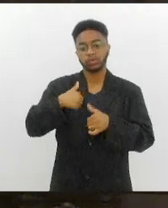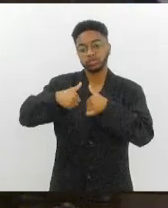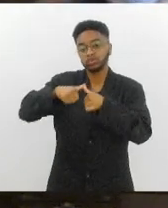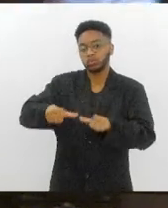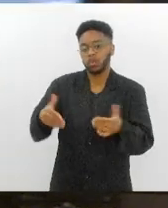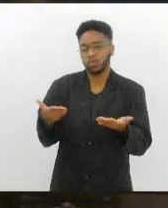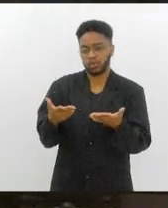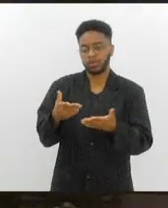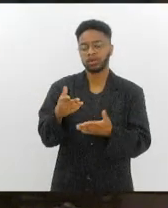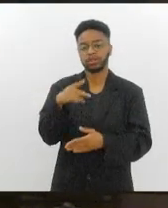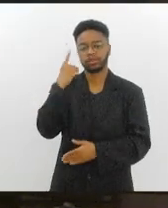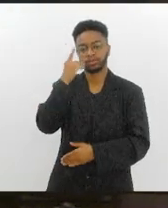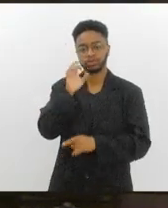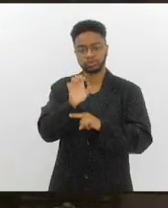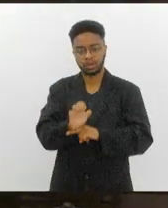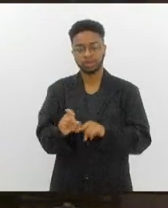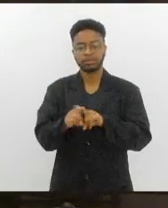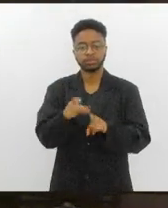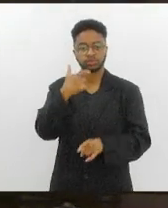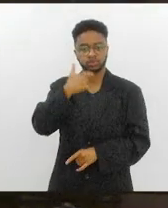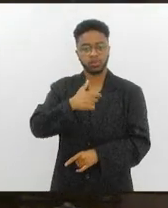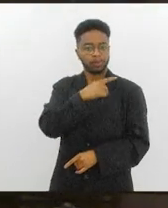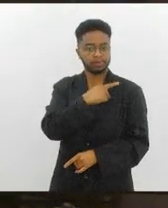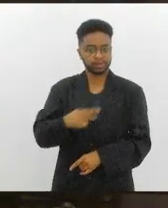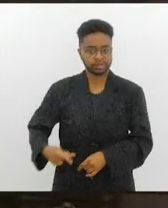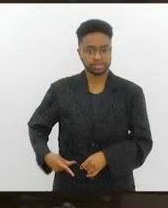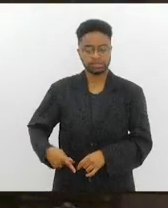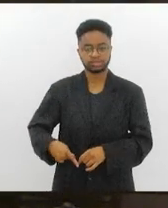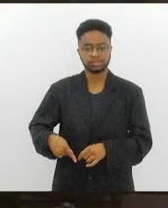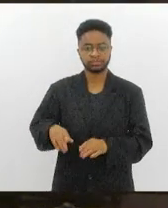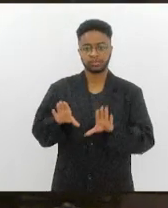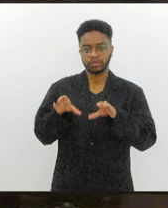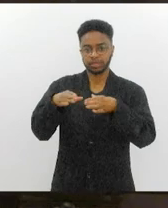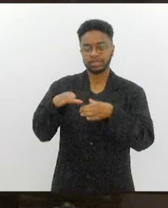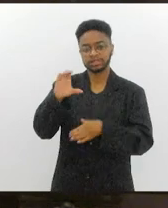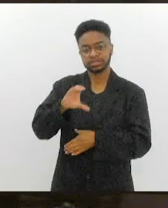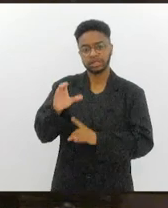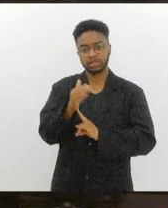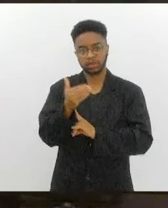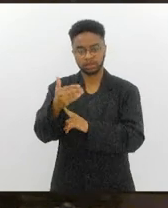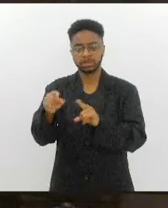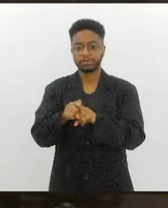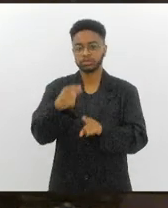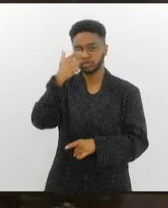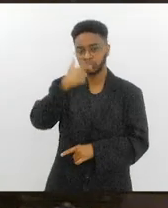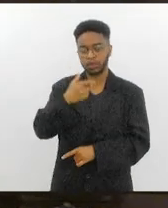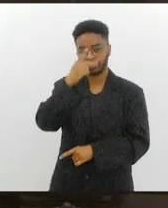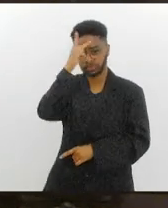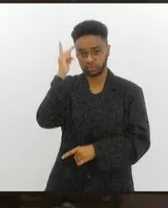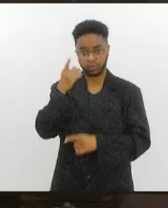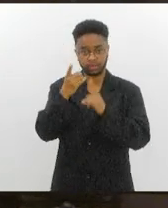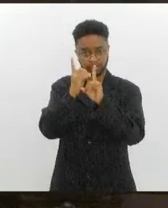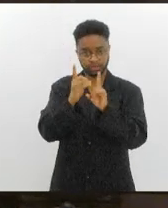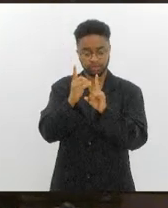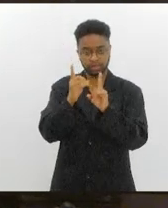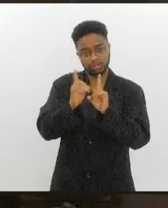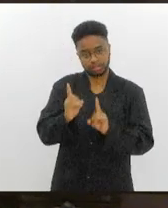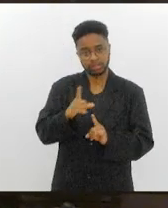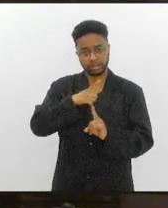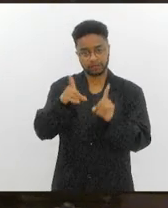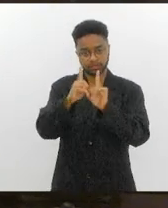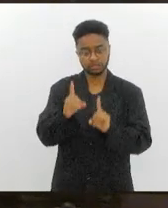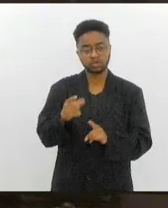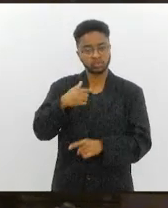da Comissão da Ciência e Tecnologia aqui na LERJ. Sou uma pessoa com deficiência, eu sou surda, eu só ouço